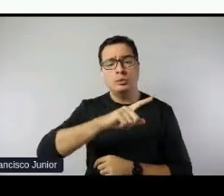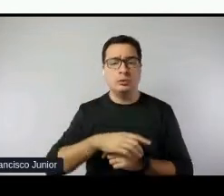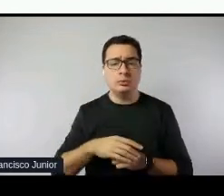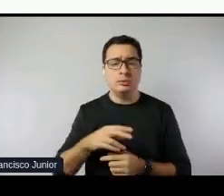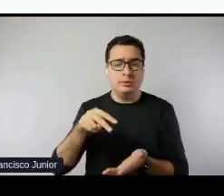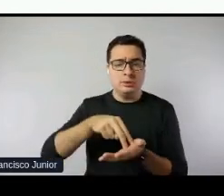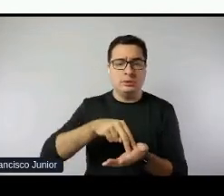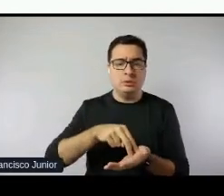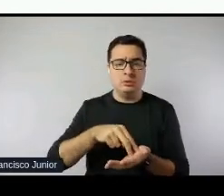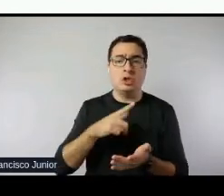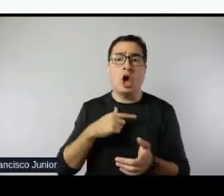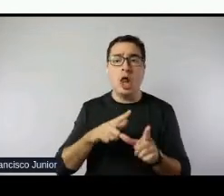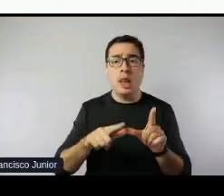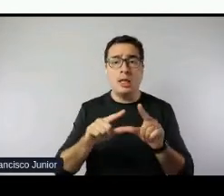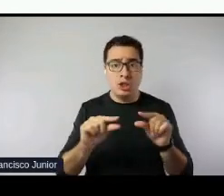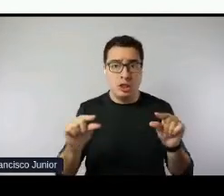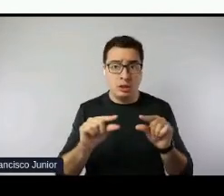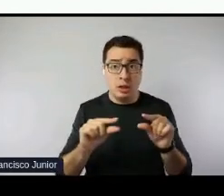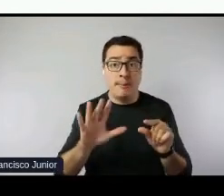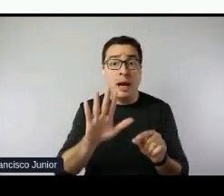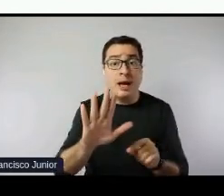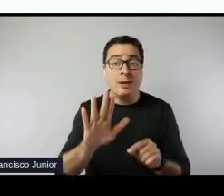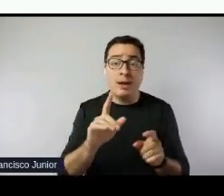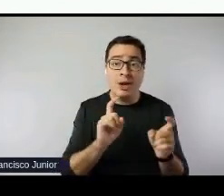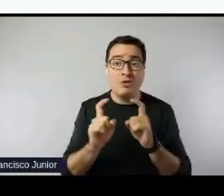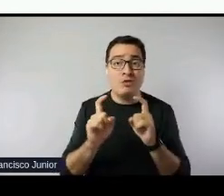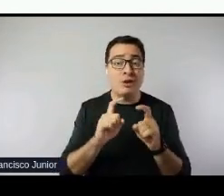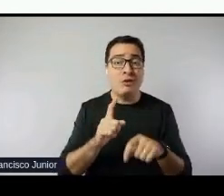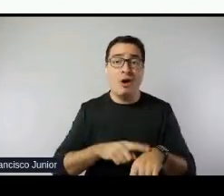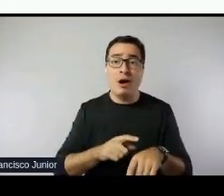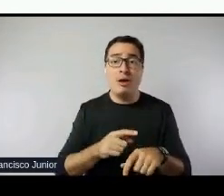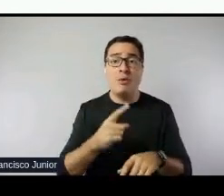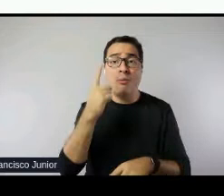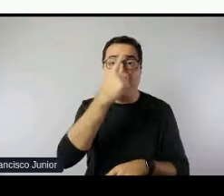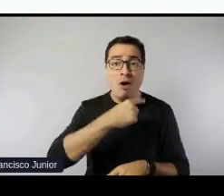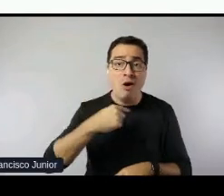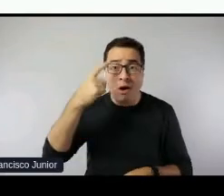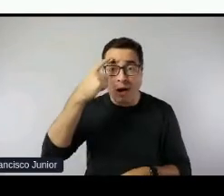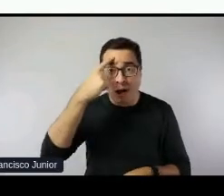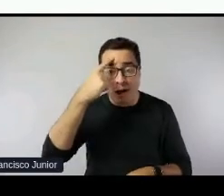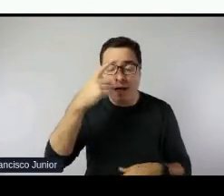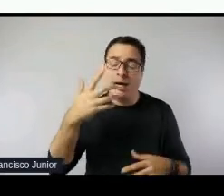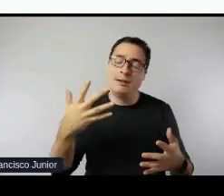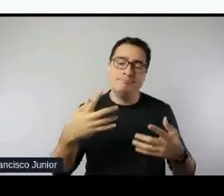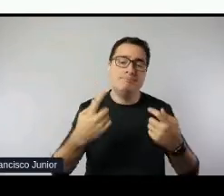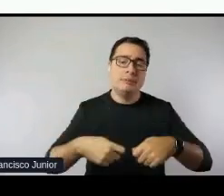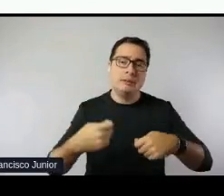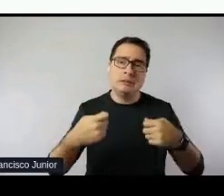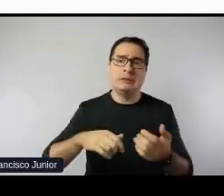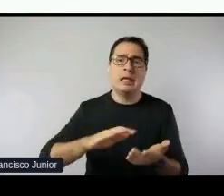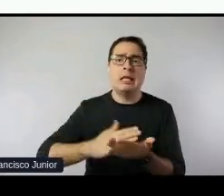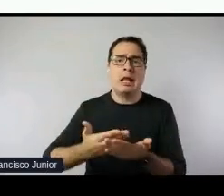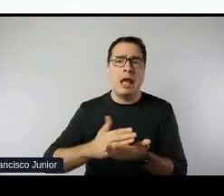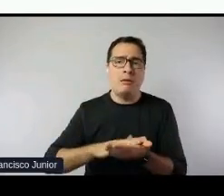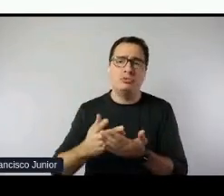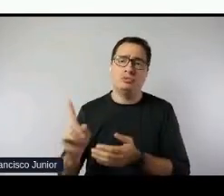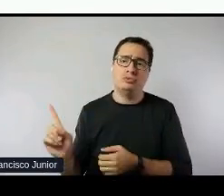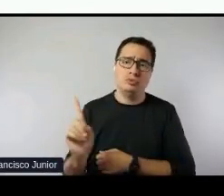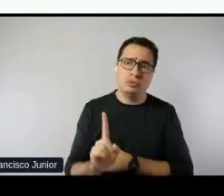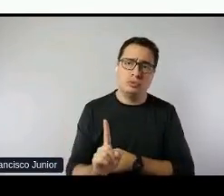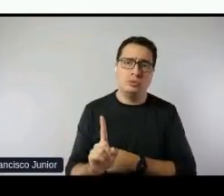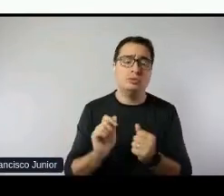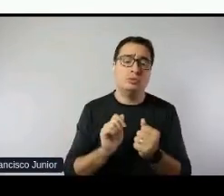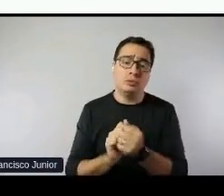com a legenda. Mas numa reunião maior, que é de 1 hora, é necessário o intérprete aqui com a gente. E aí a gente